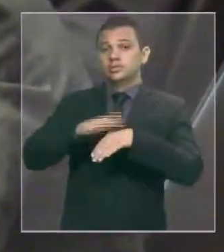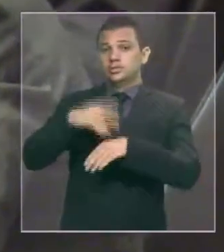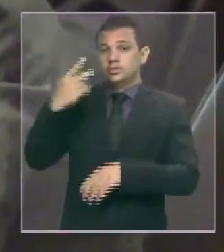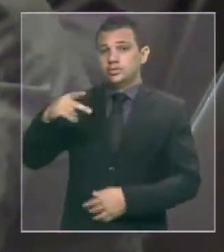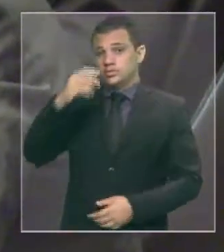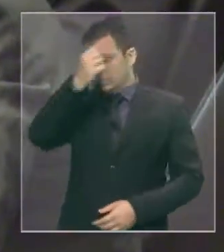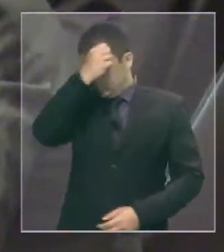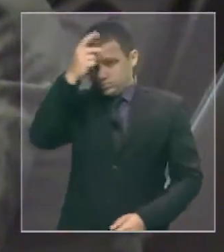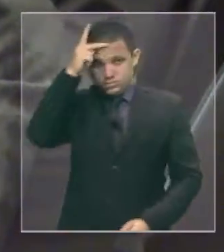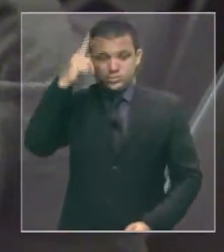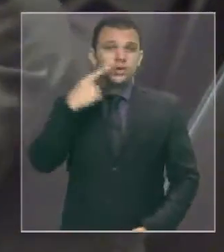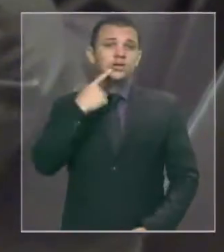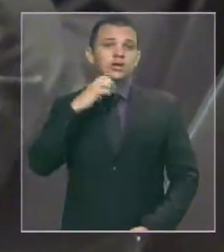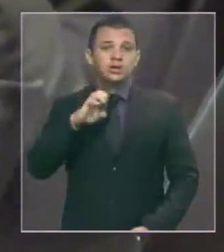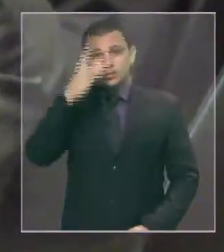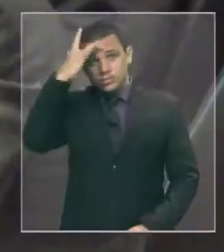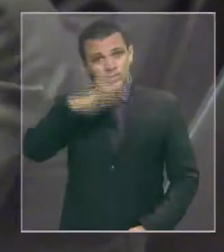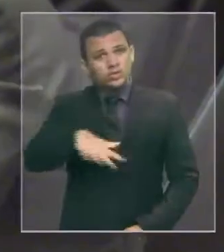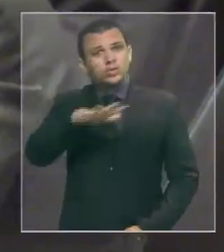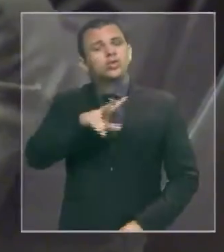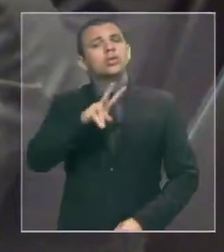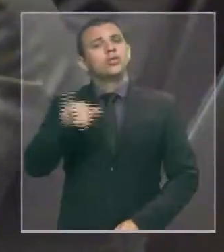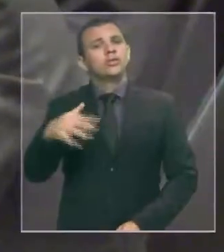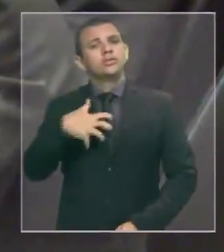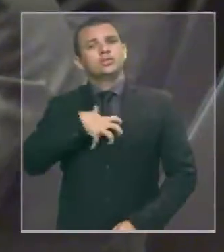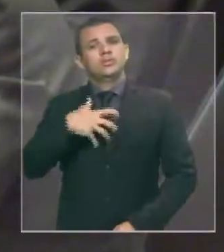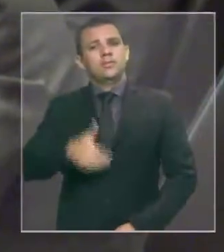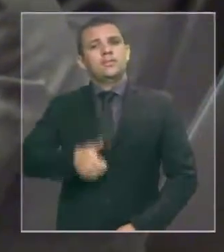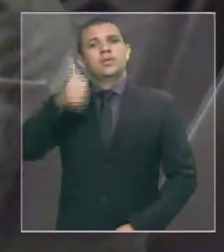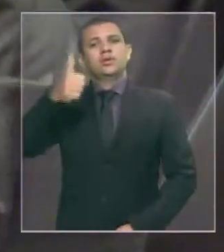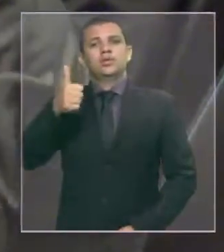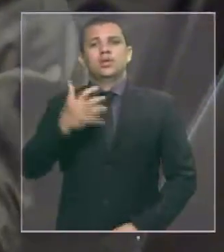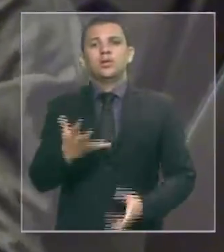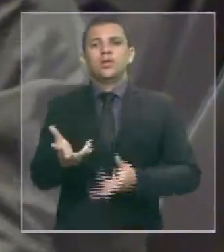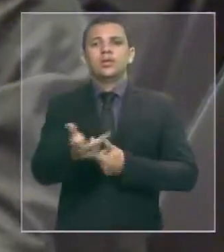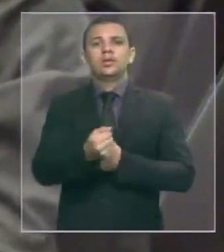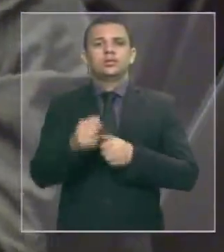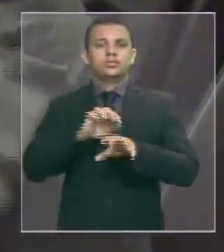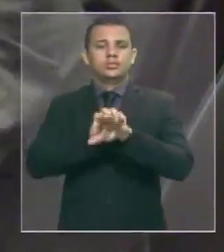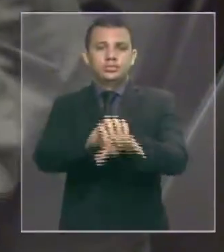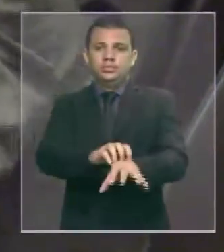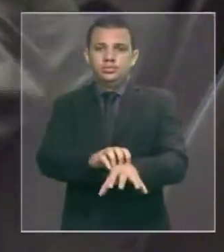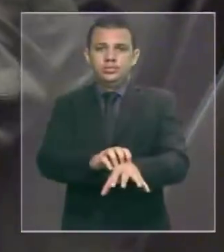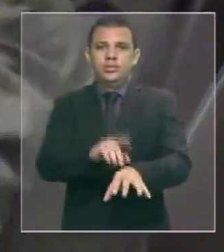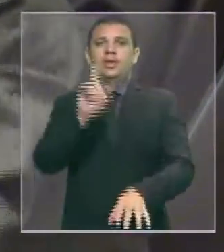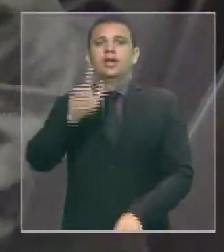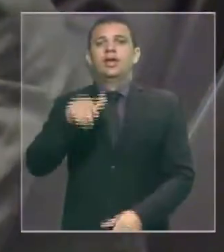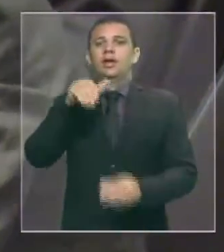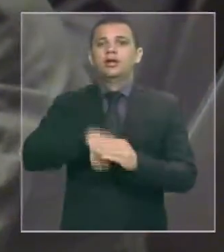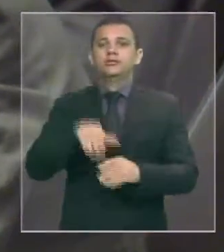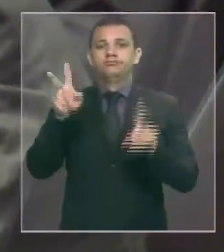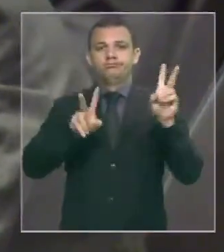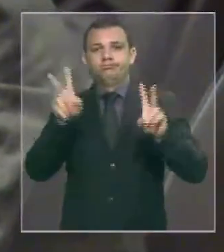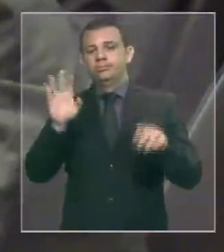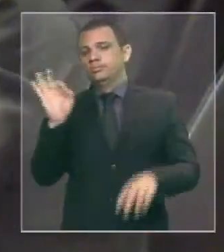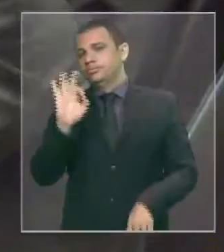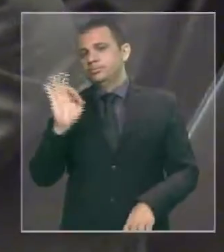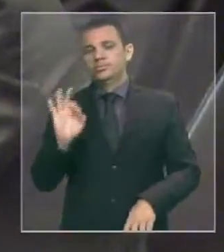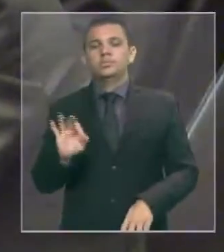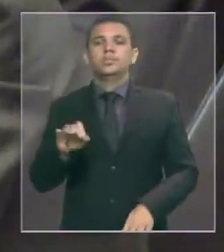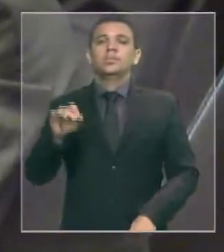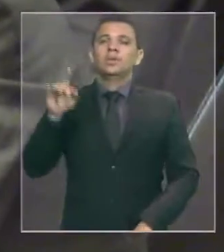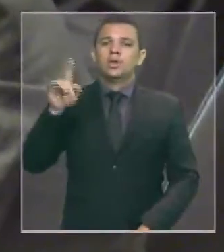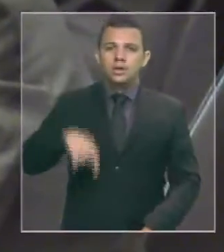transporte. Isso não é eleitoreiro. Eleitoreiro fariam outros. Esperava passar a eleição e dava um aumento em seguida. O prefeito